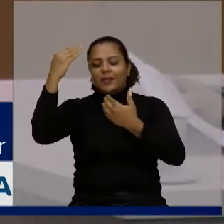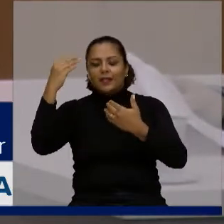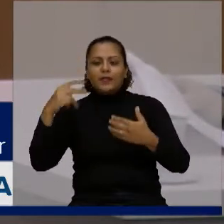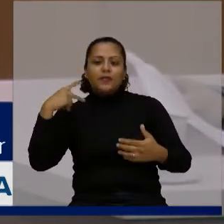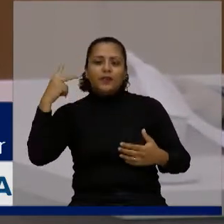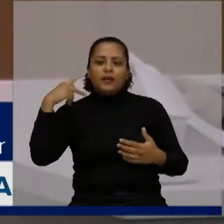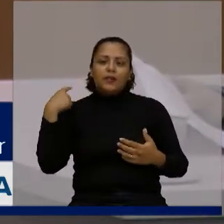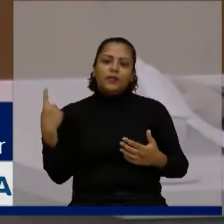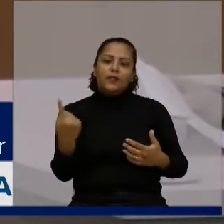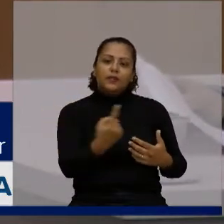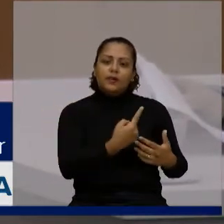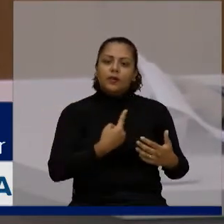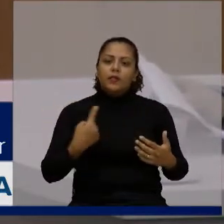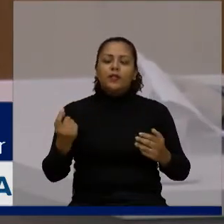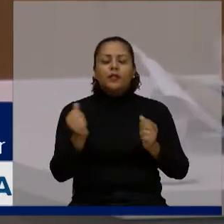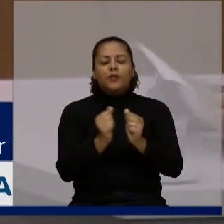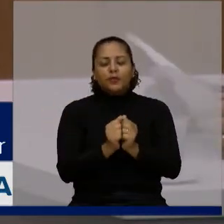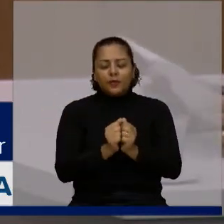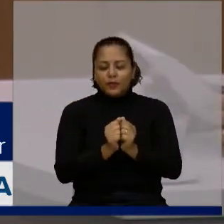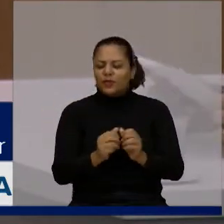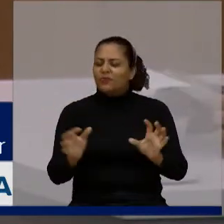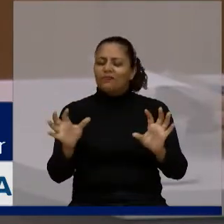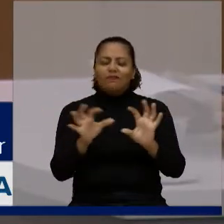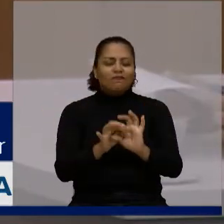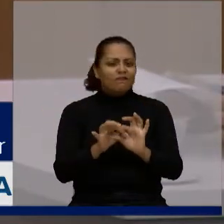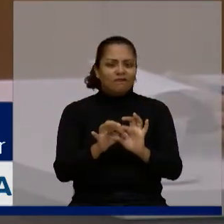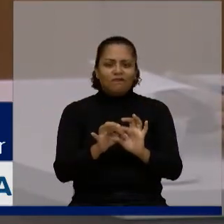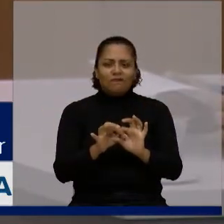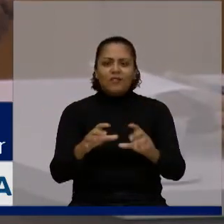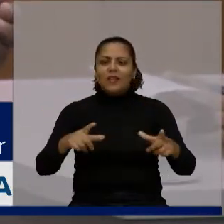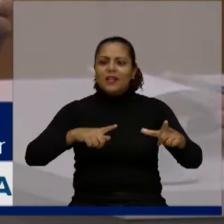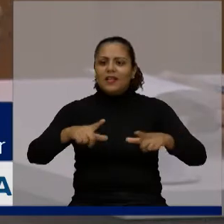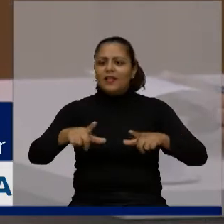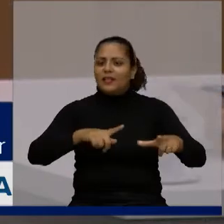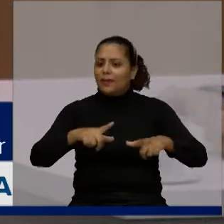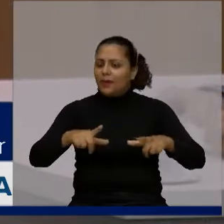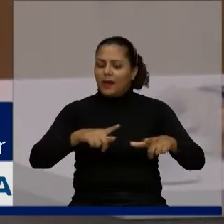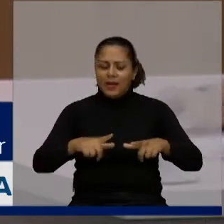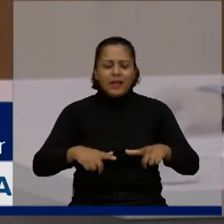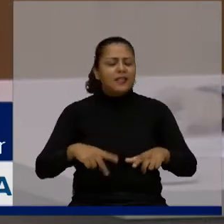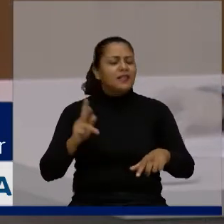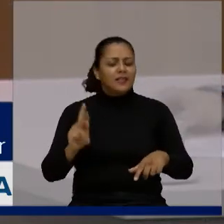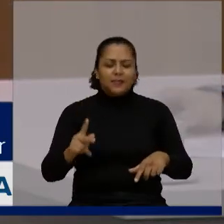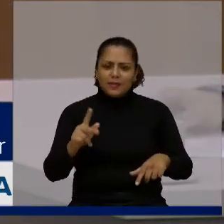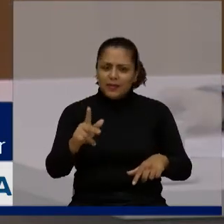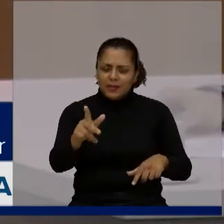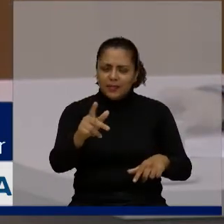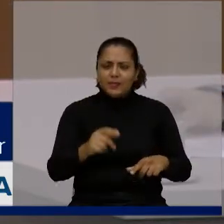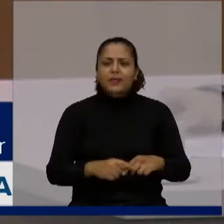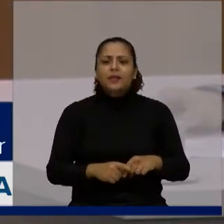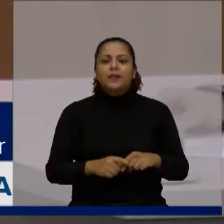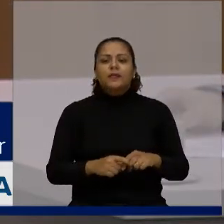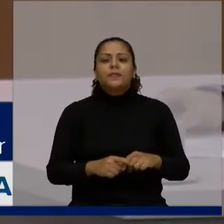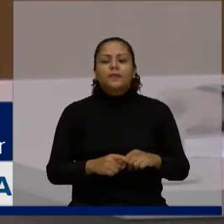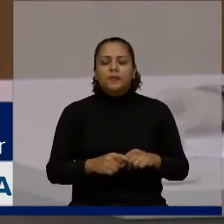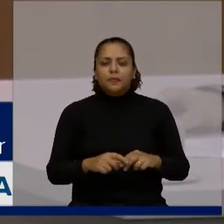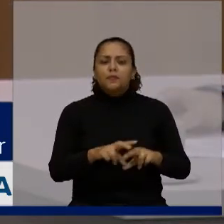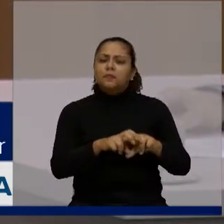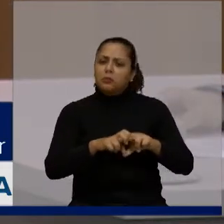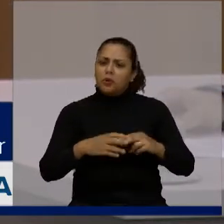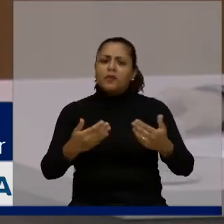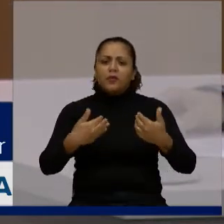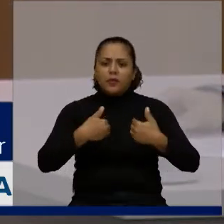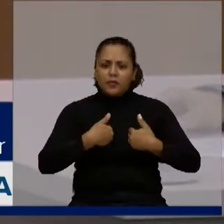juntos podemos sempre dar as mãos e trabalhar cada vez mais para essa causa, que é uma causa nobre, uma causa boa, e